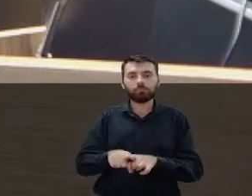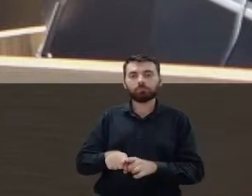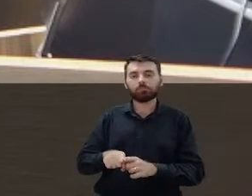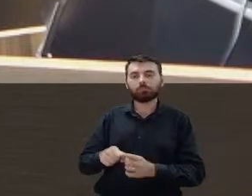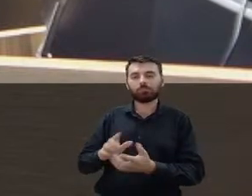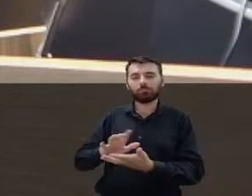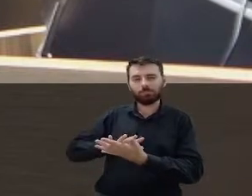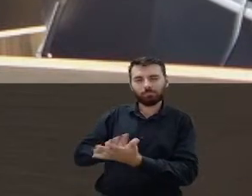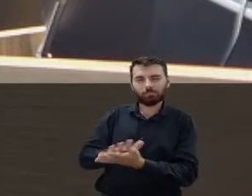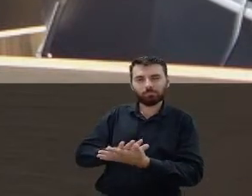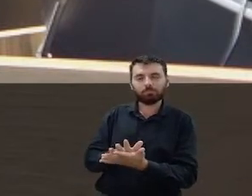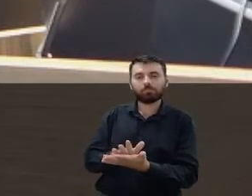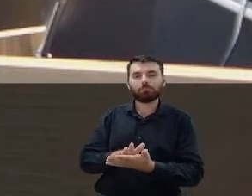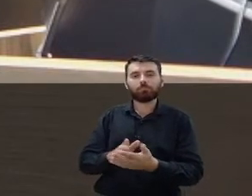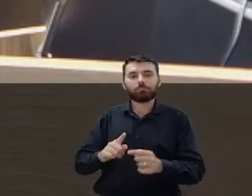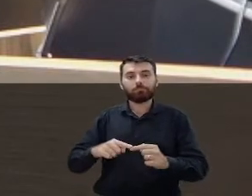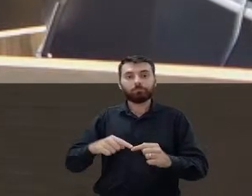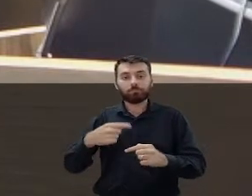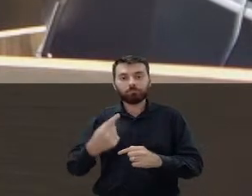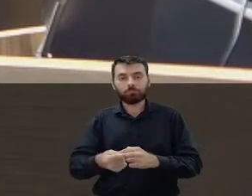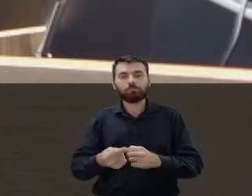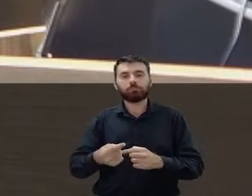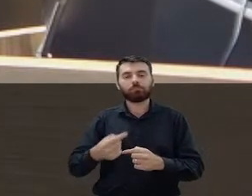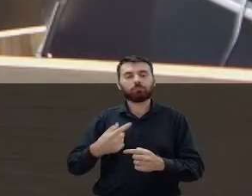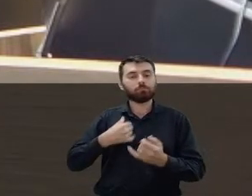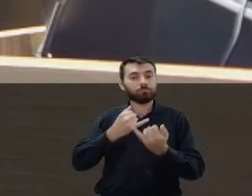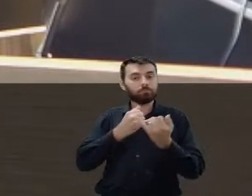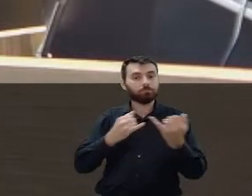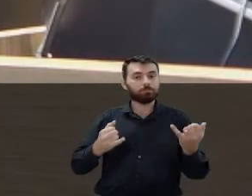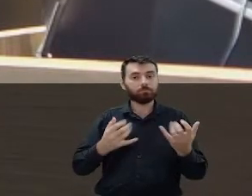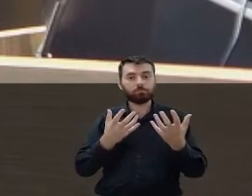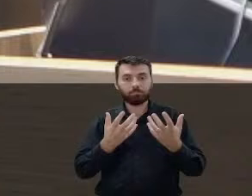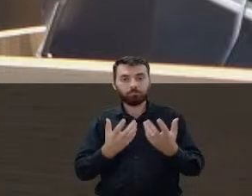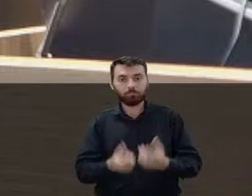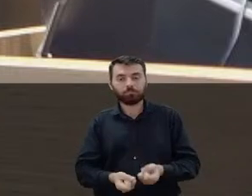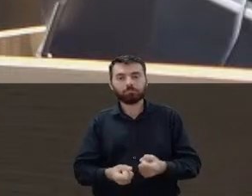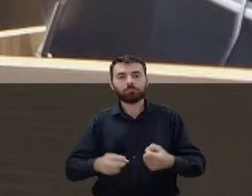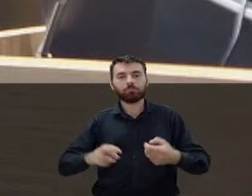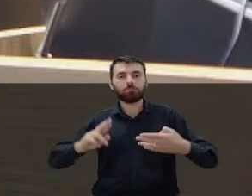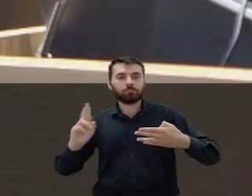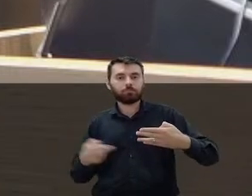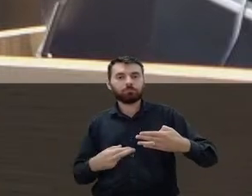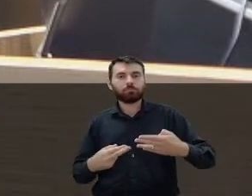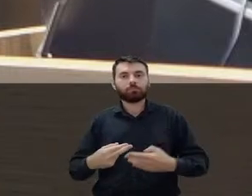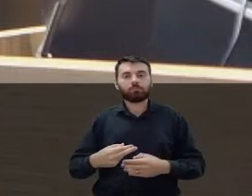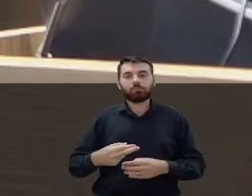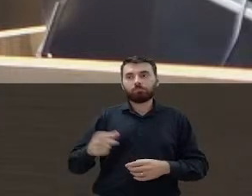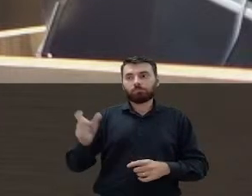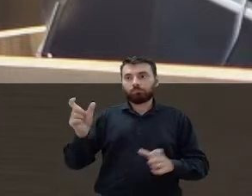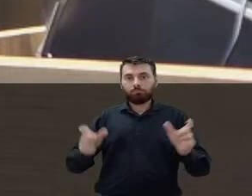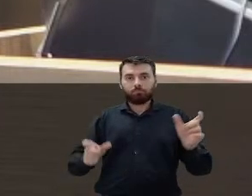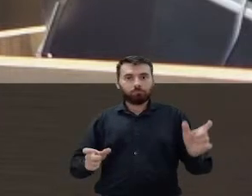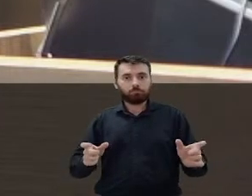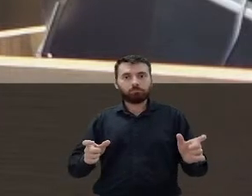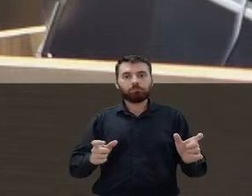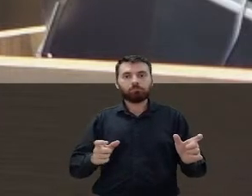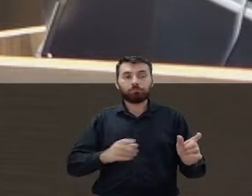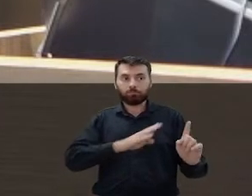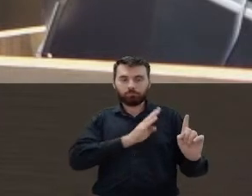partes recorrem, eu que dou um provimento parcial ao recurso das reclamadas, para fixar